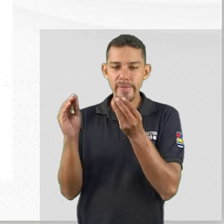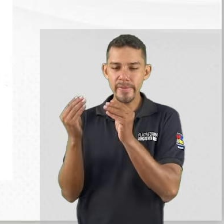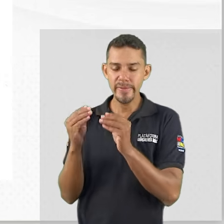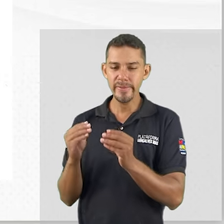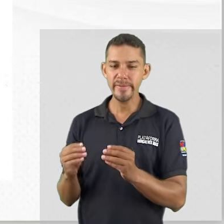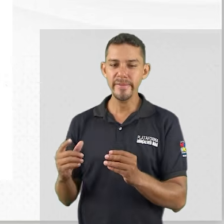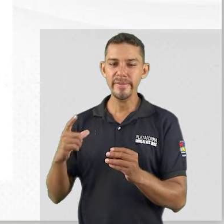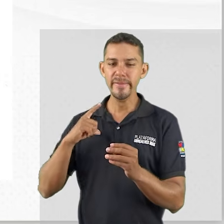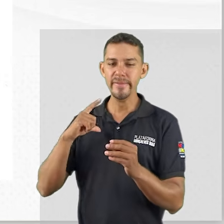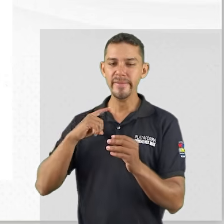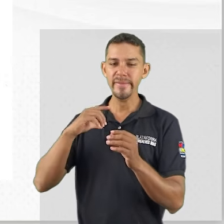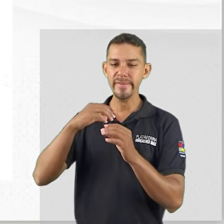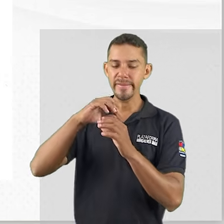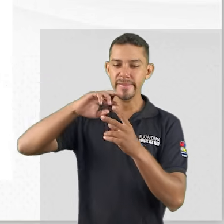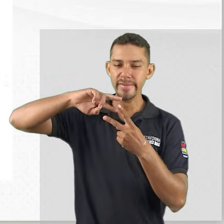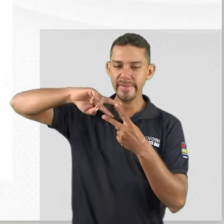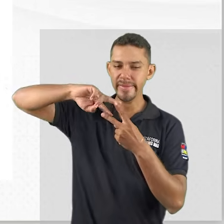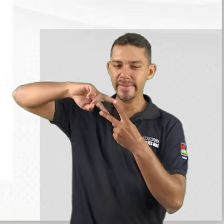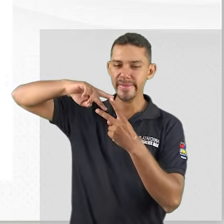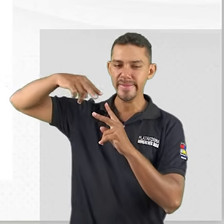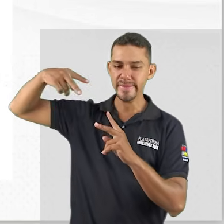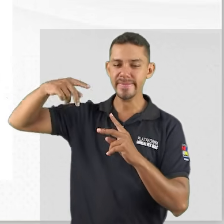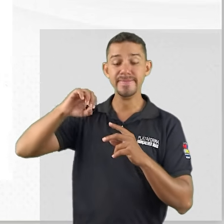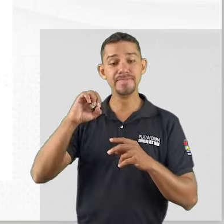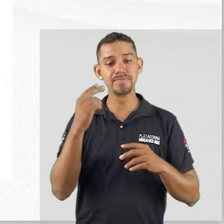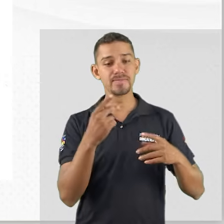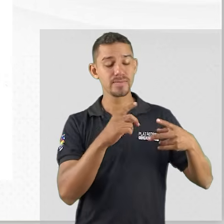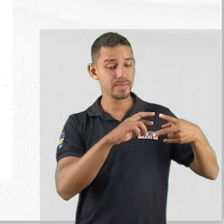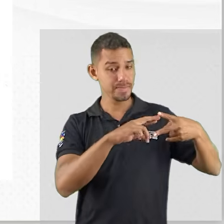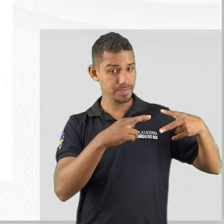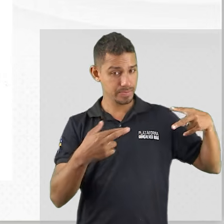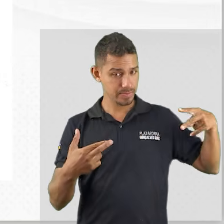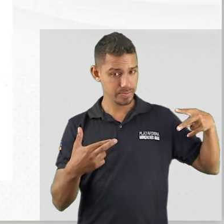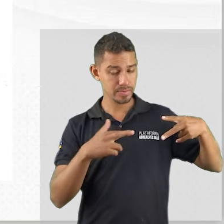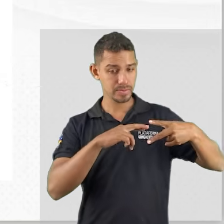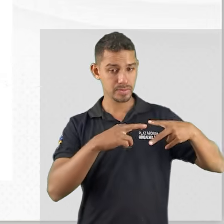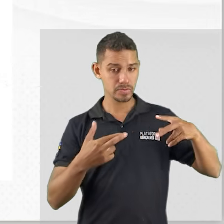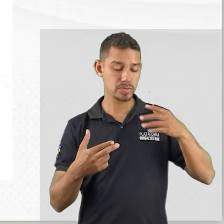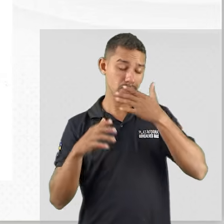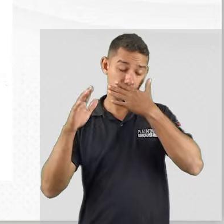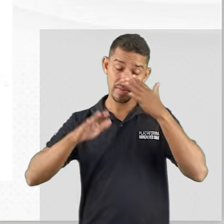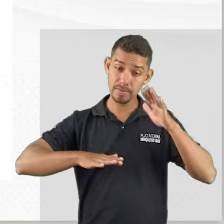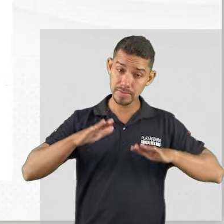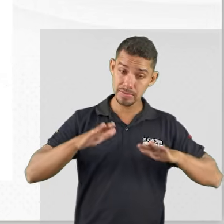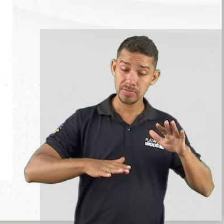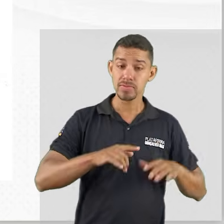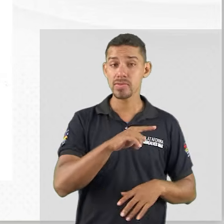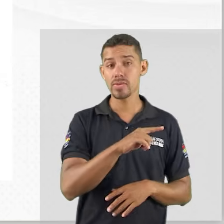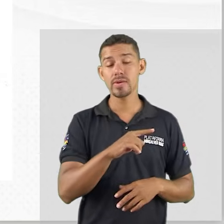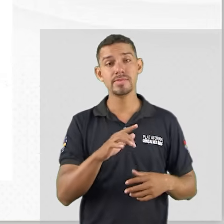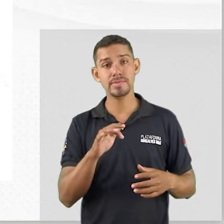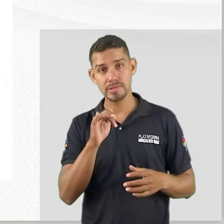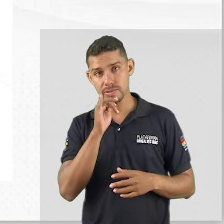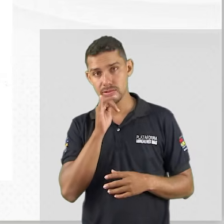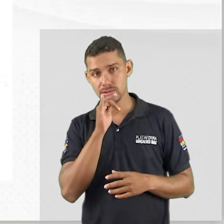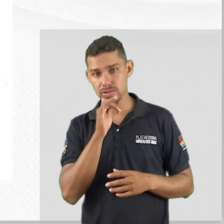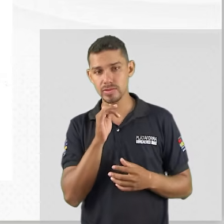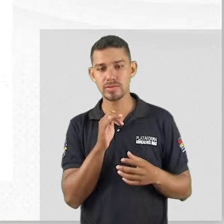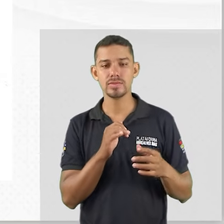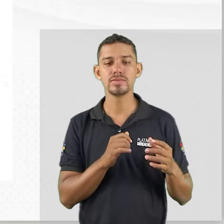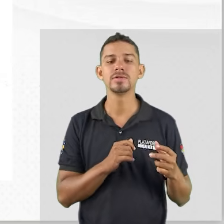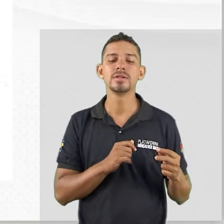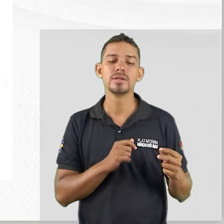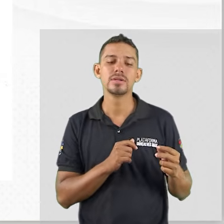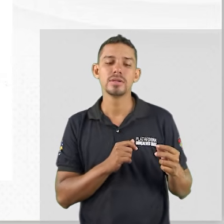então, uma molécula de RNA ou de DNA, dependendo do açúcar, dependendo da base nitrogenada, tá? Então, o